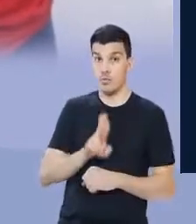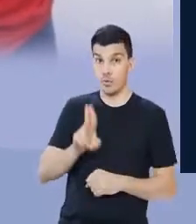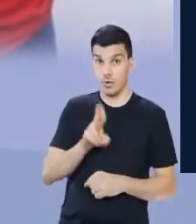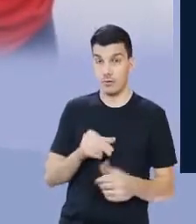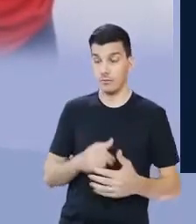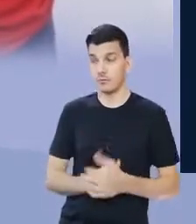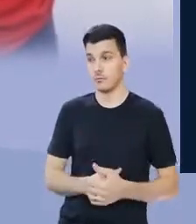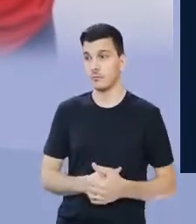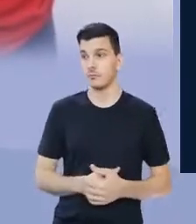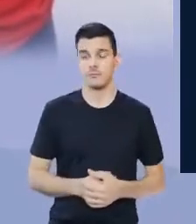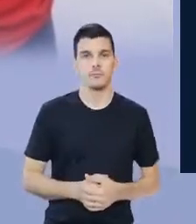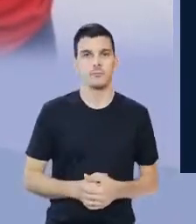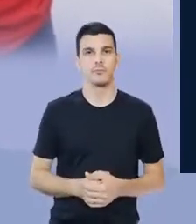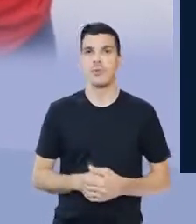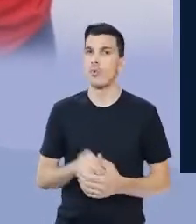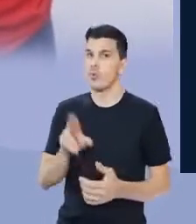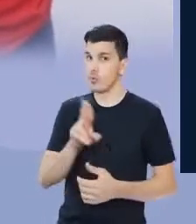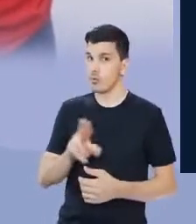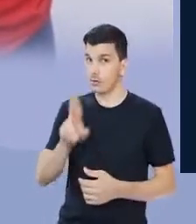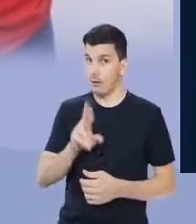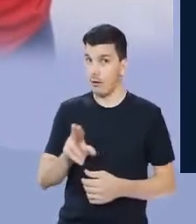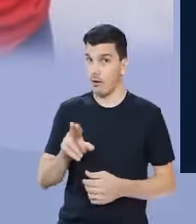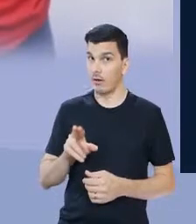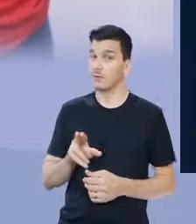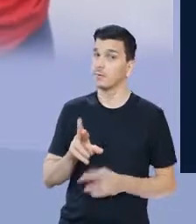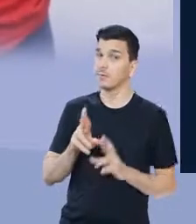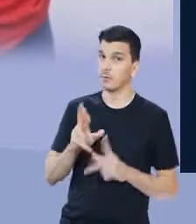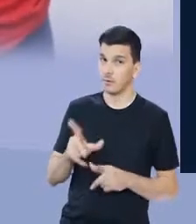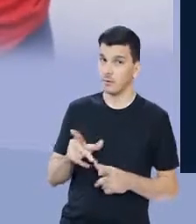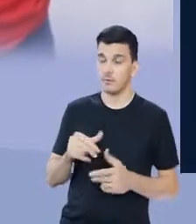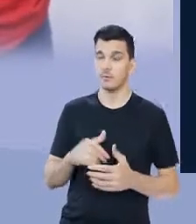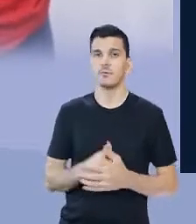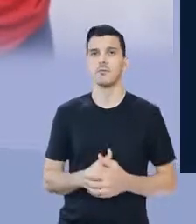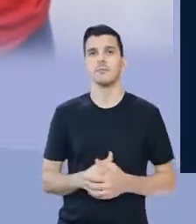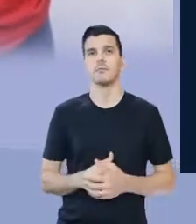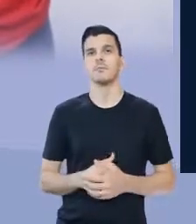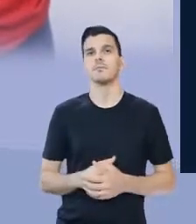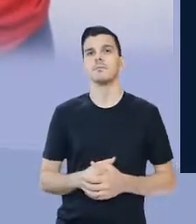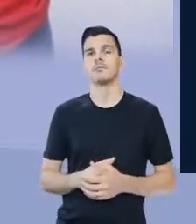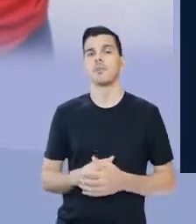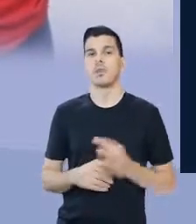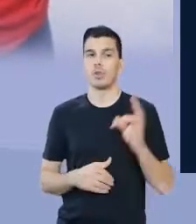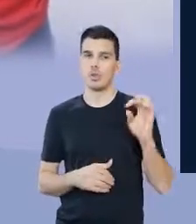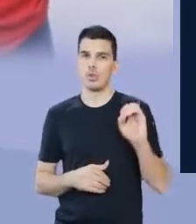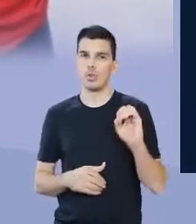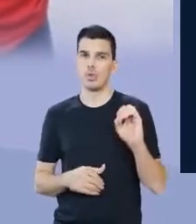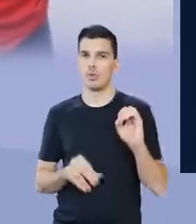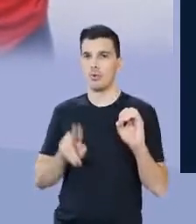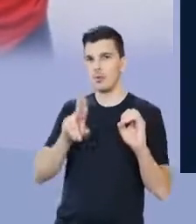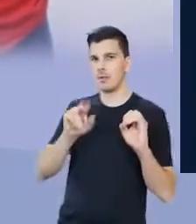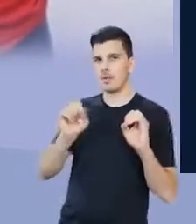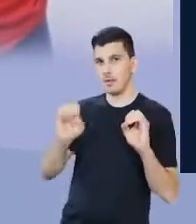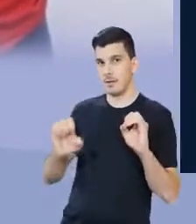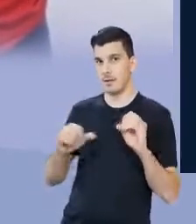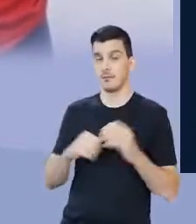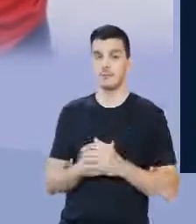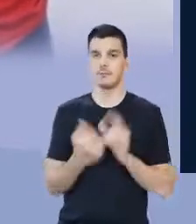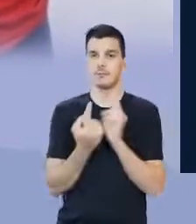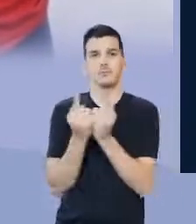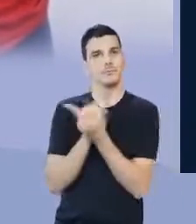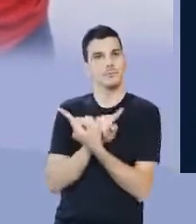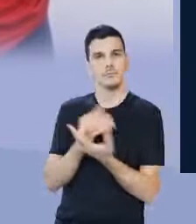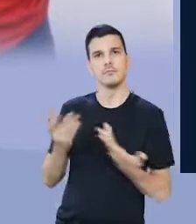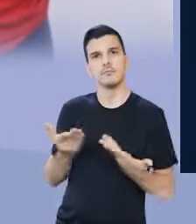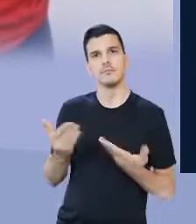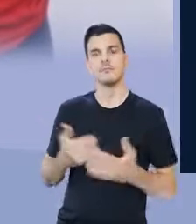é isso. O verbo usar, ele existe, claro, é o to use. Na verdade, a gente inverte, a gente usa used to. Até a